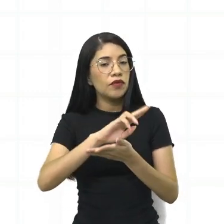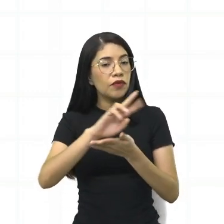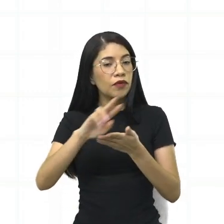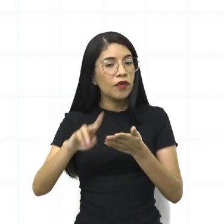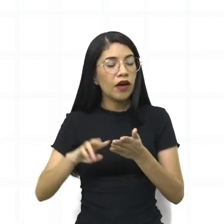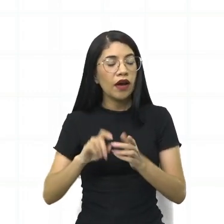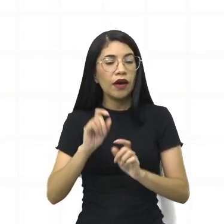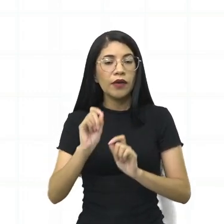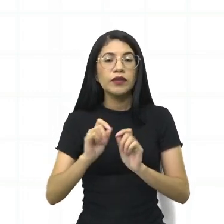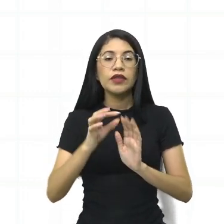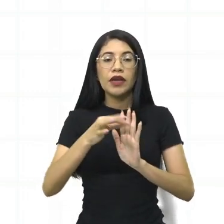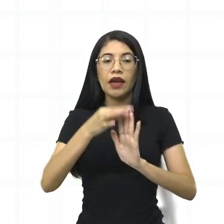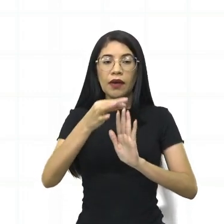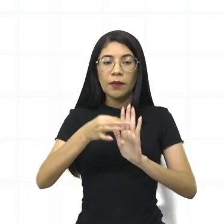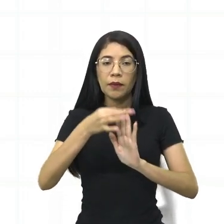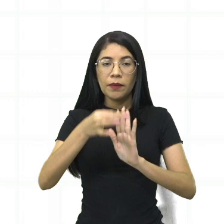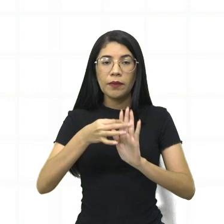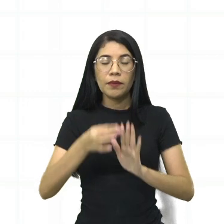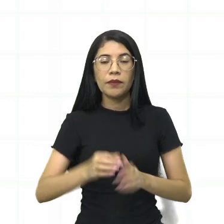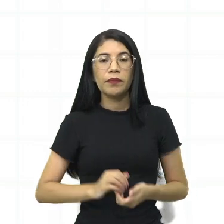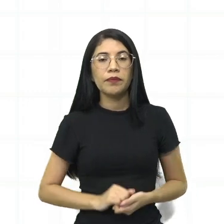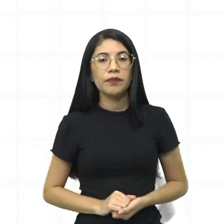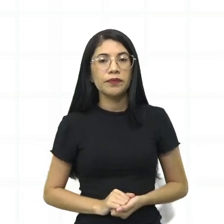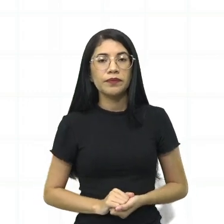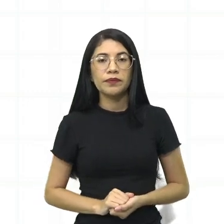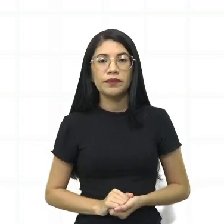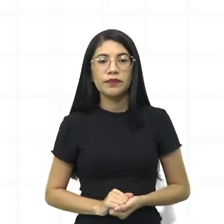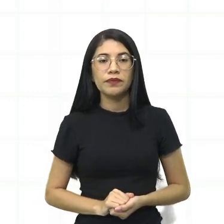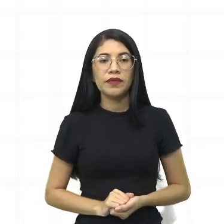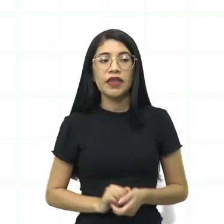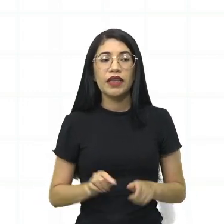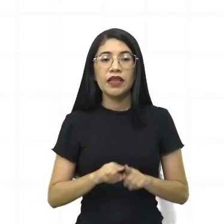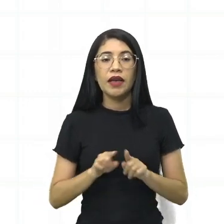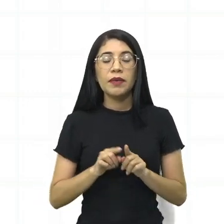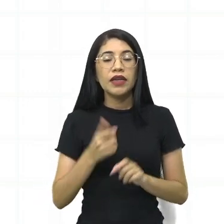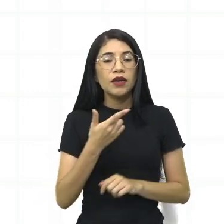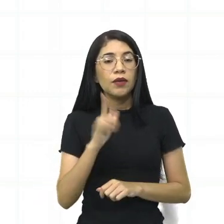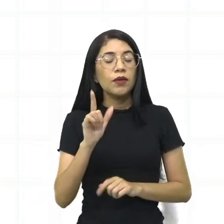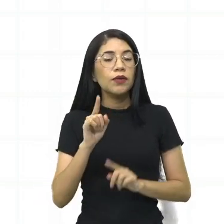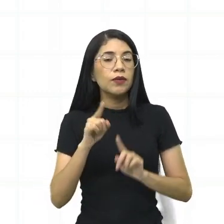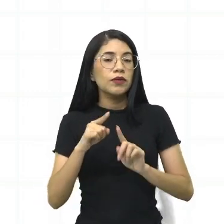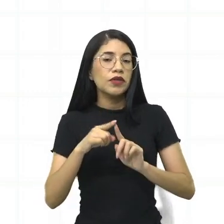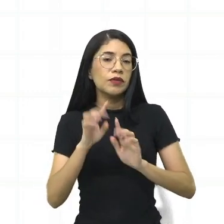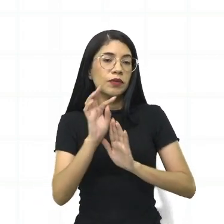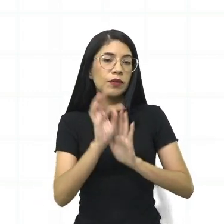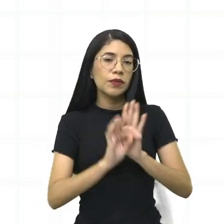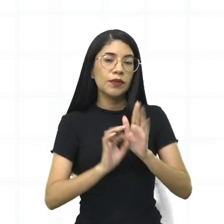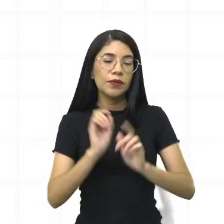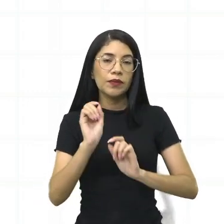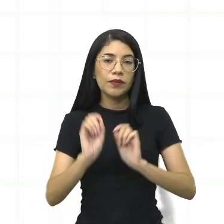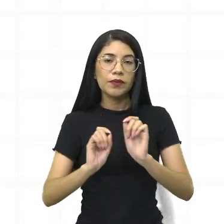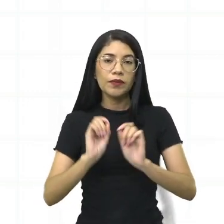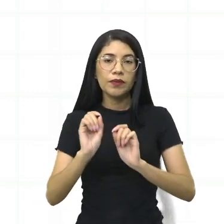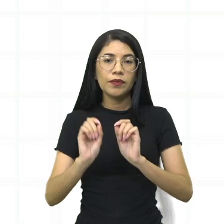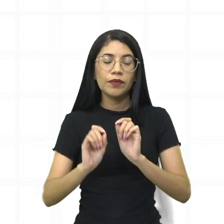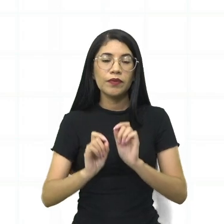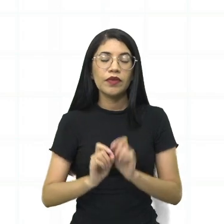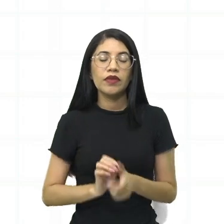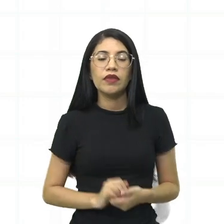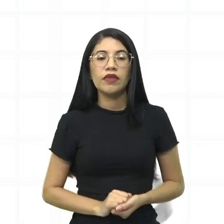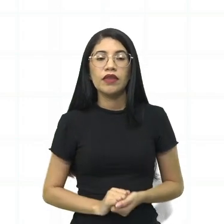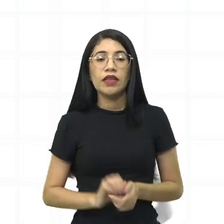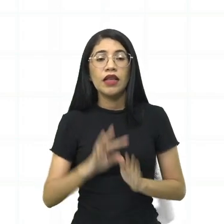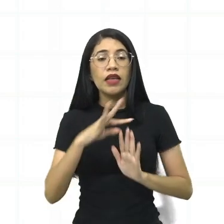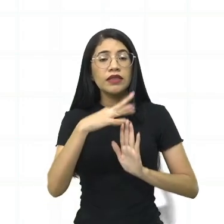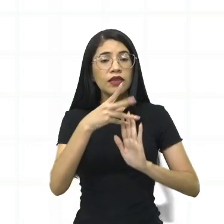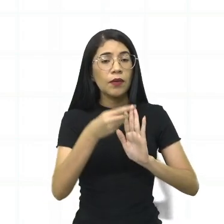textos argumentativos. Nós vamos também ver outro tipo de texto, né, que são as